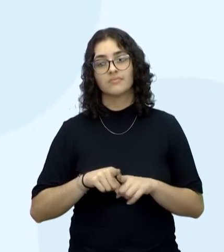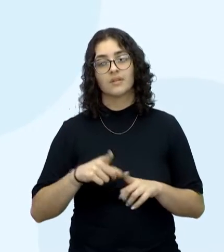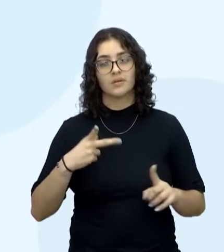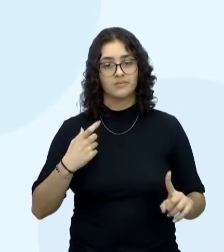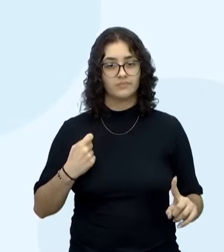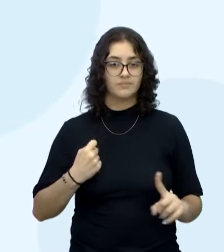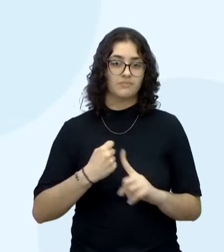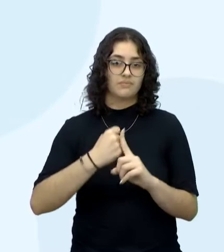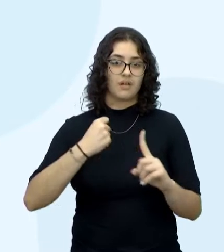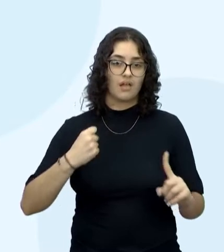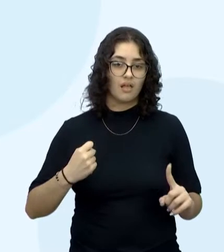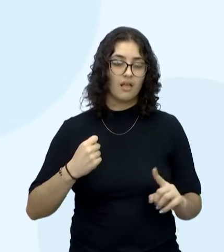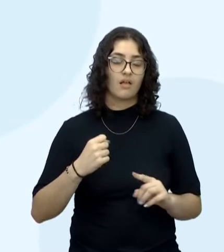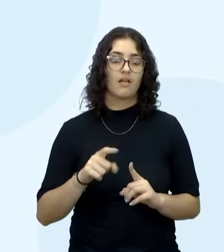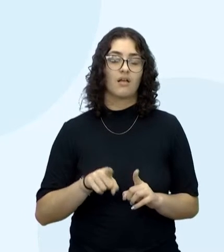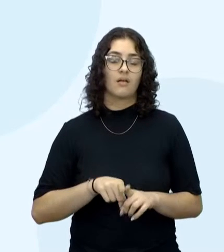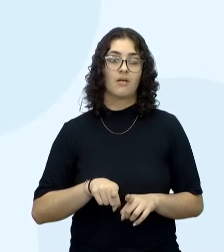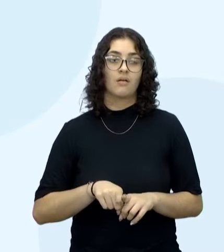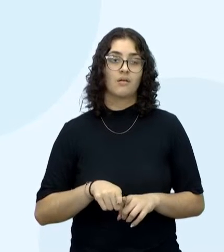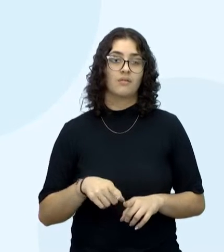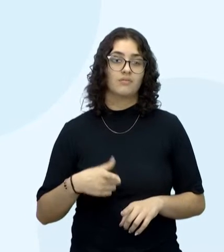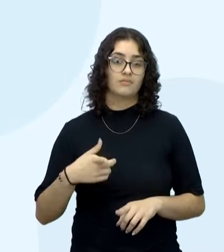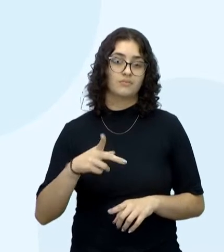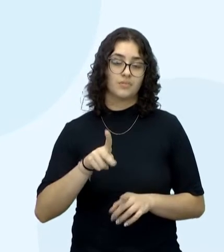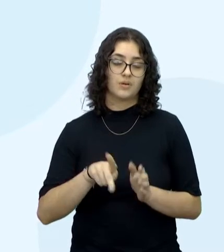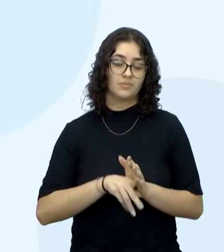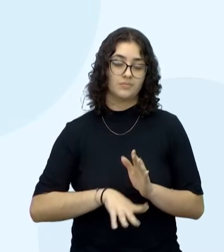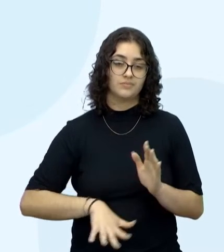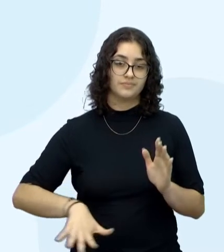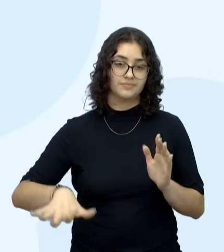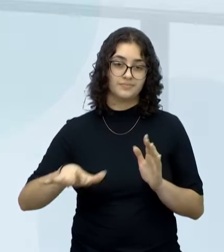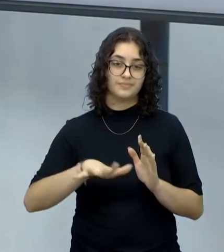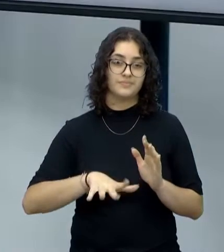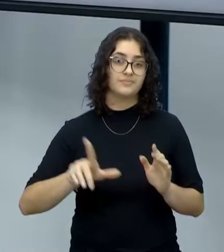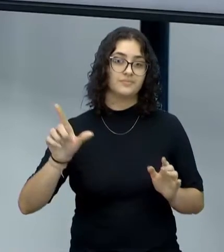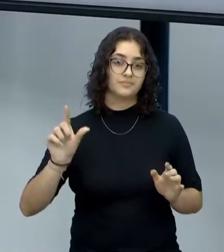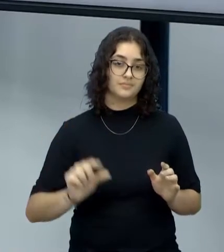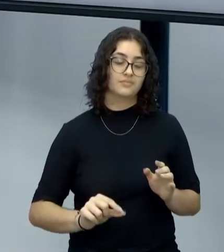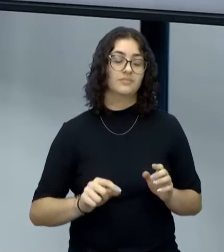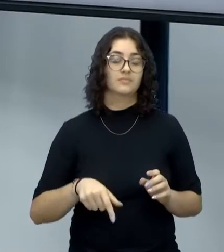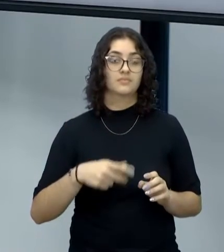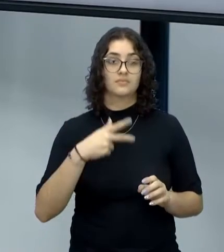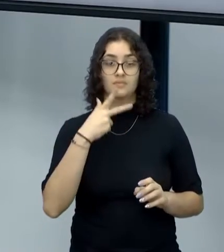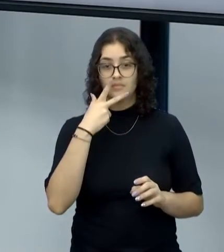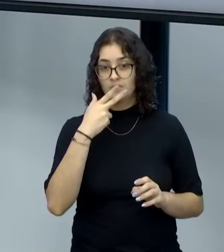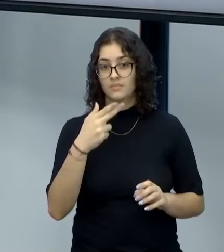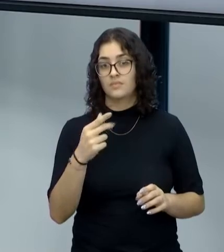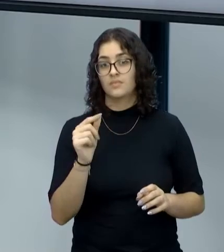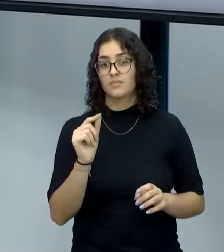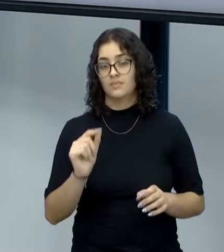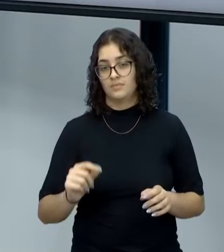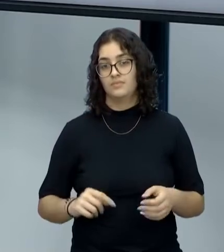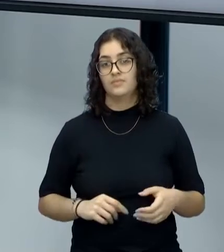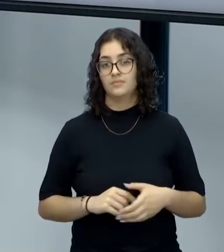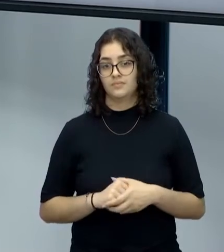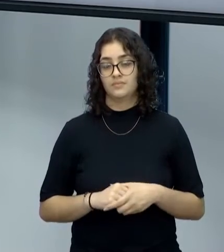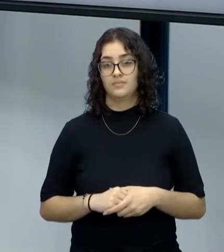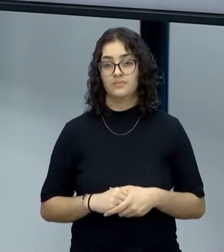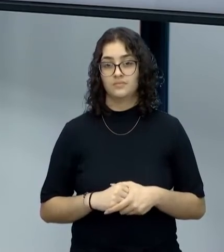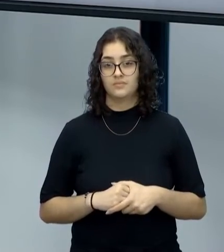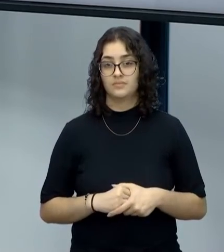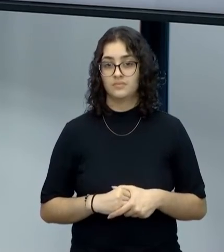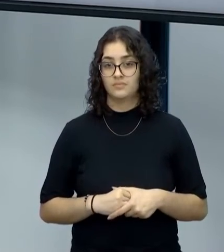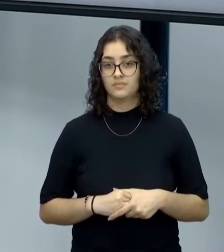impactando organismos do meio, né? Lembra? Diminuir muito o oxigênio pode causar mortandade de peixes, né? E